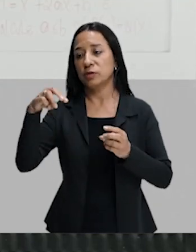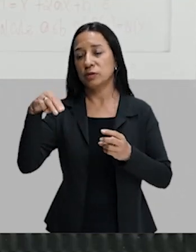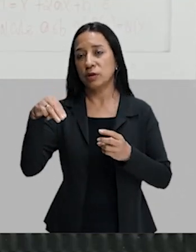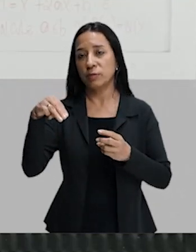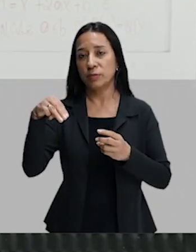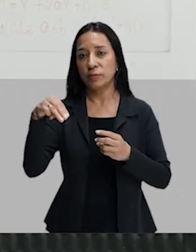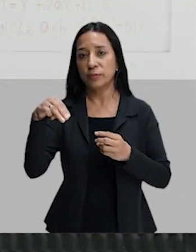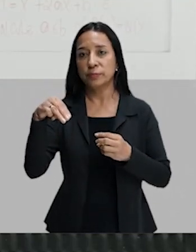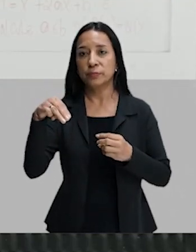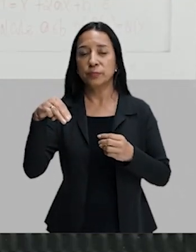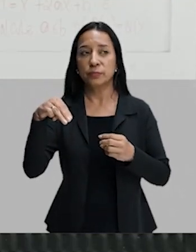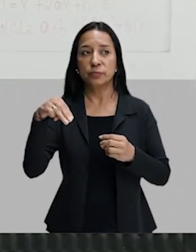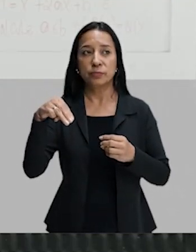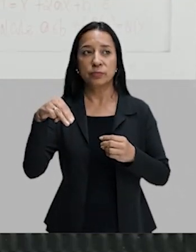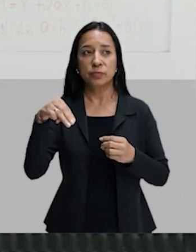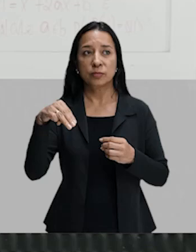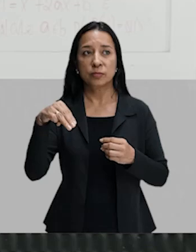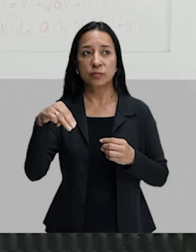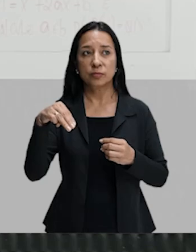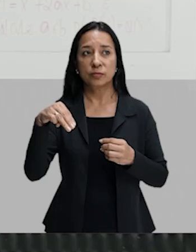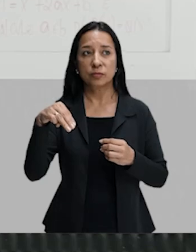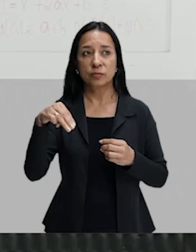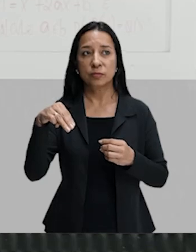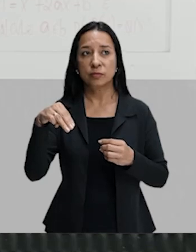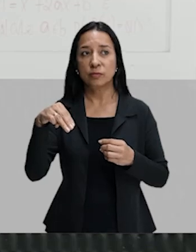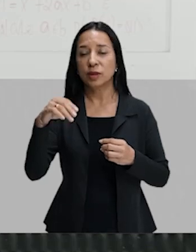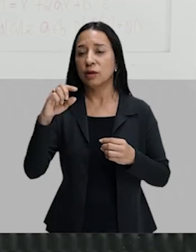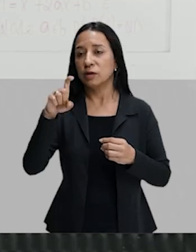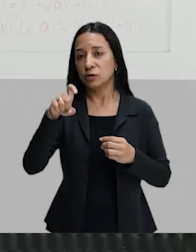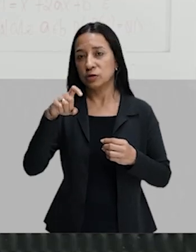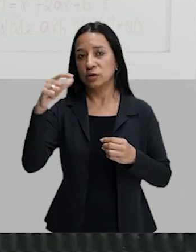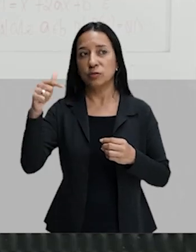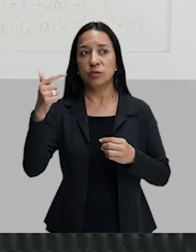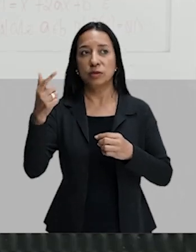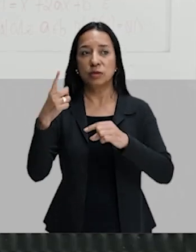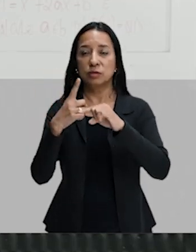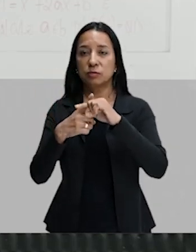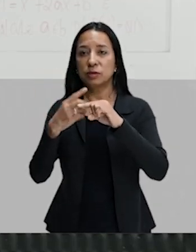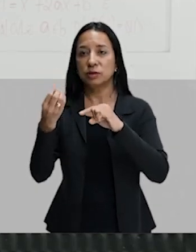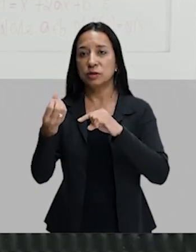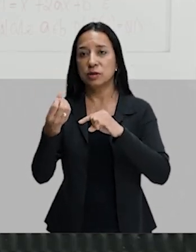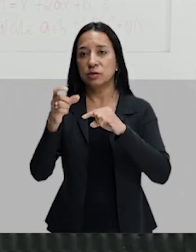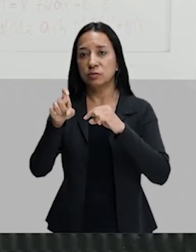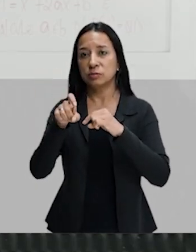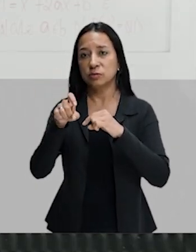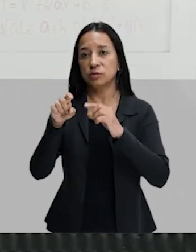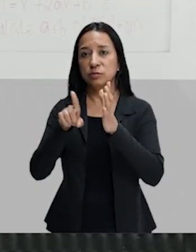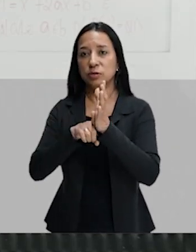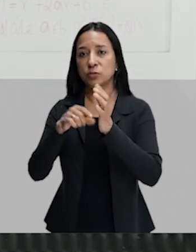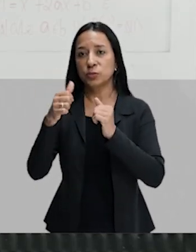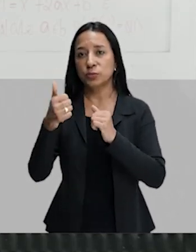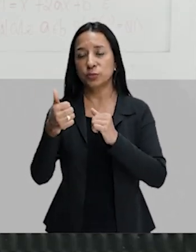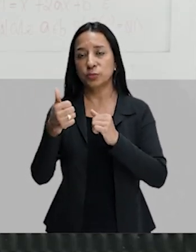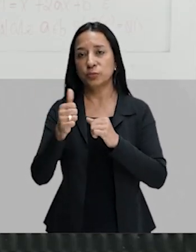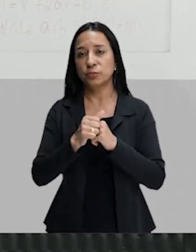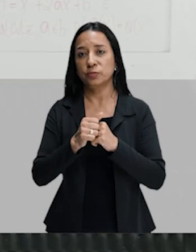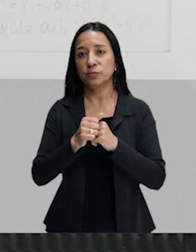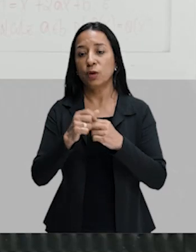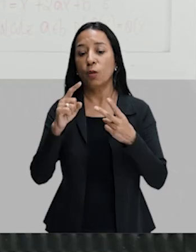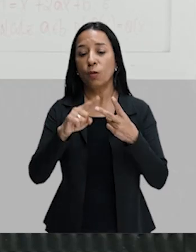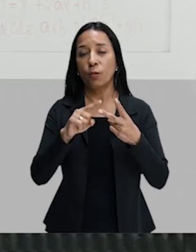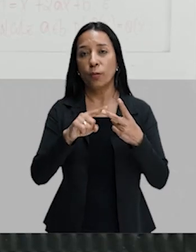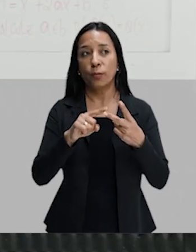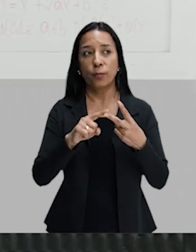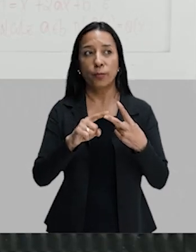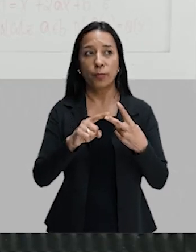de x ao quadrado mais 6x menos 1, certo? O